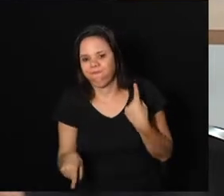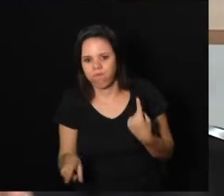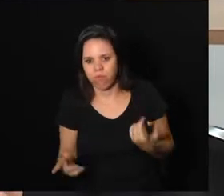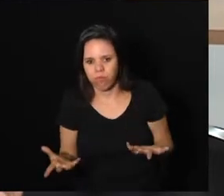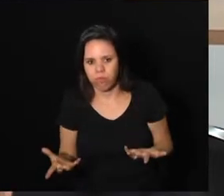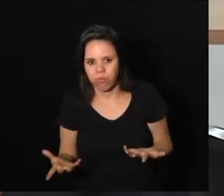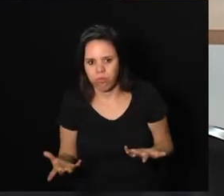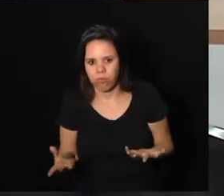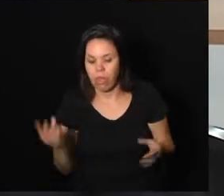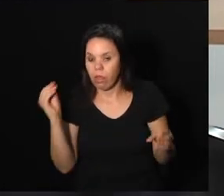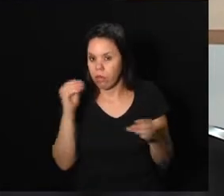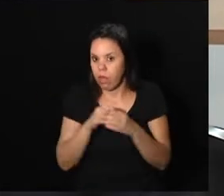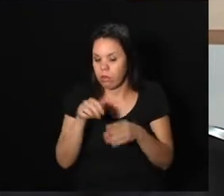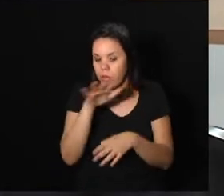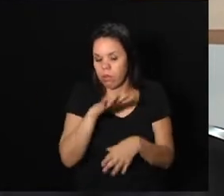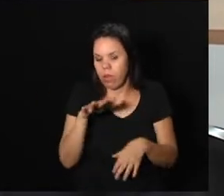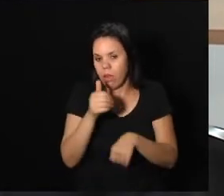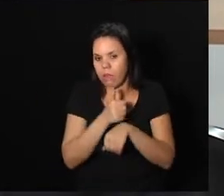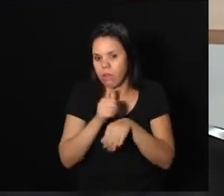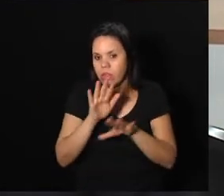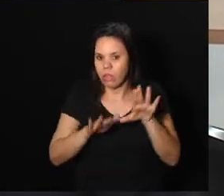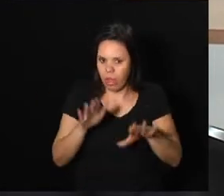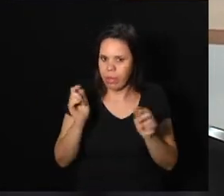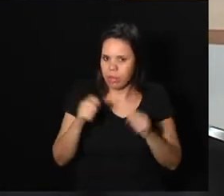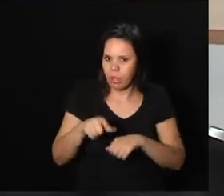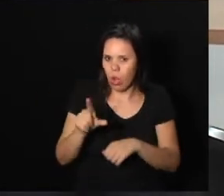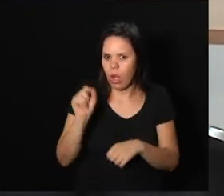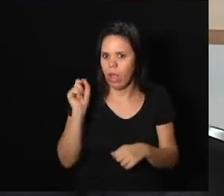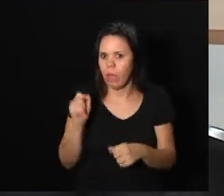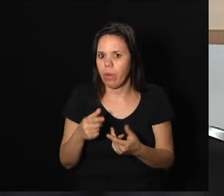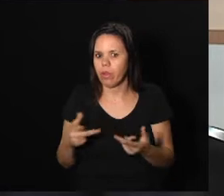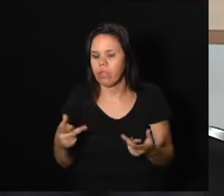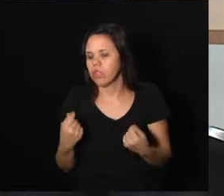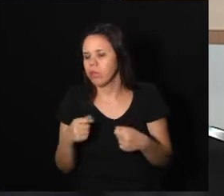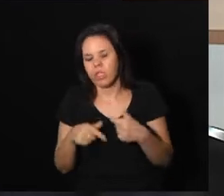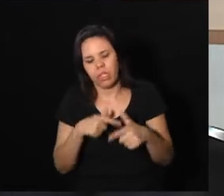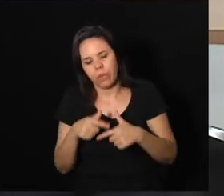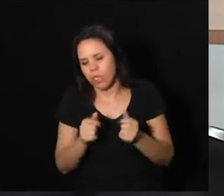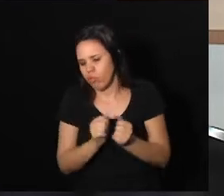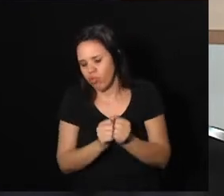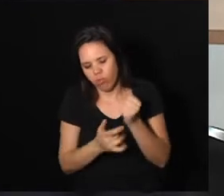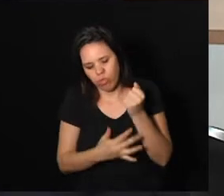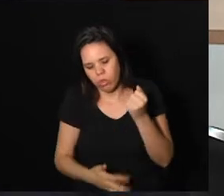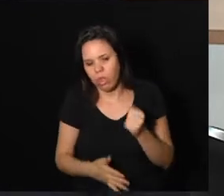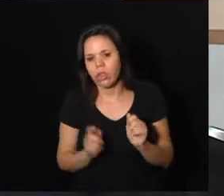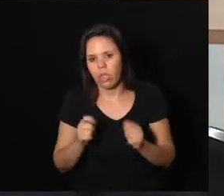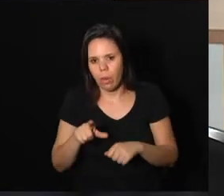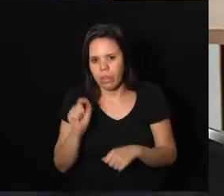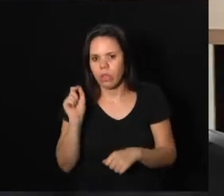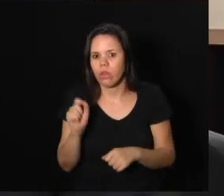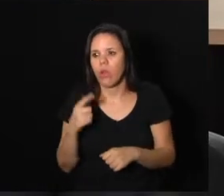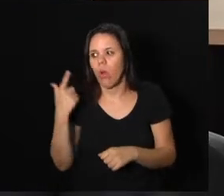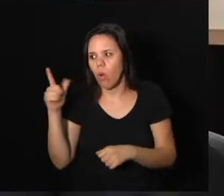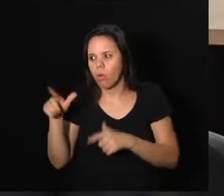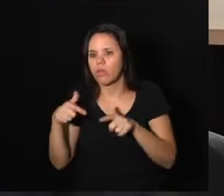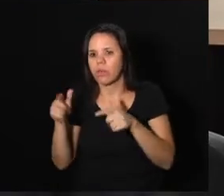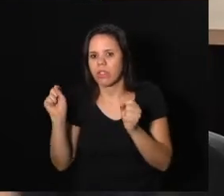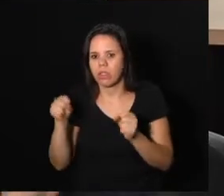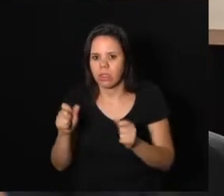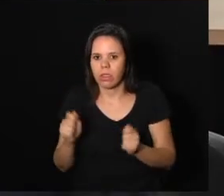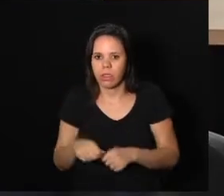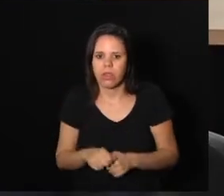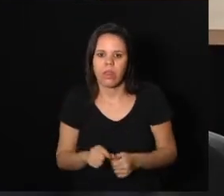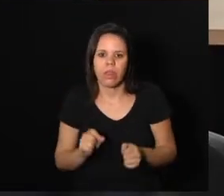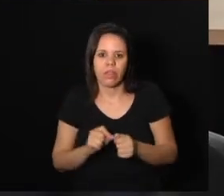desse contexto, mas dá para fazer às vezes uma escolha que a pessoa não lide com isso, que ela possa fazer um outro movimento. Sei